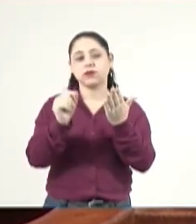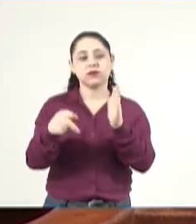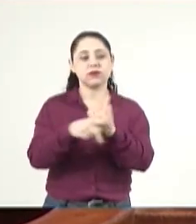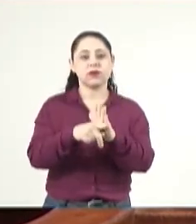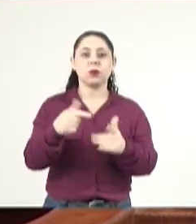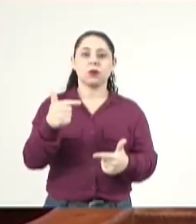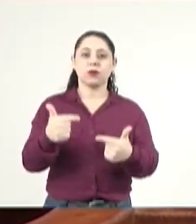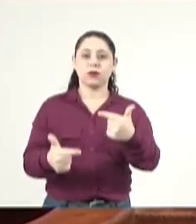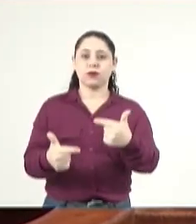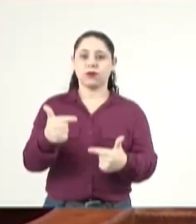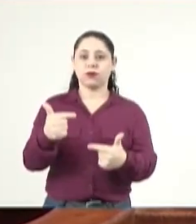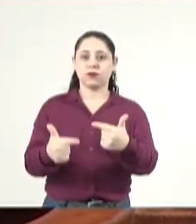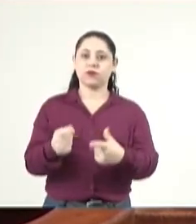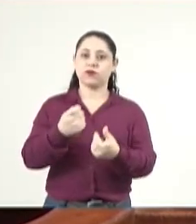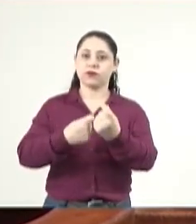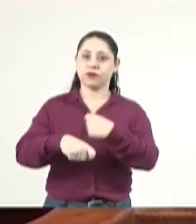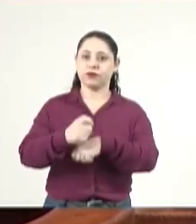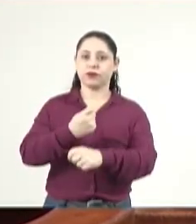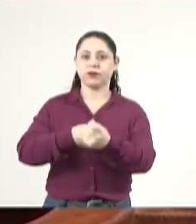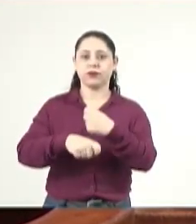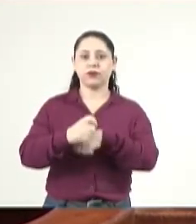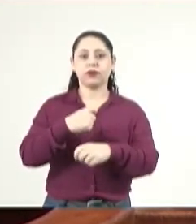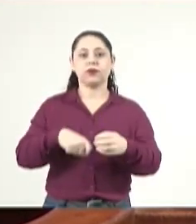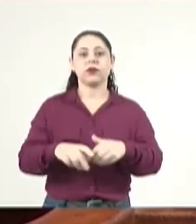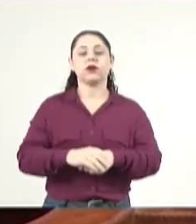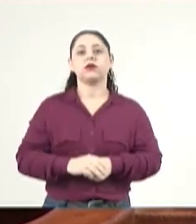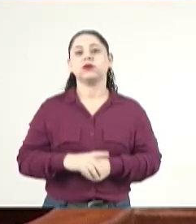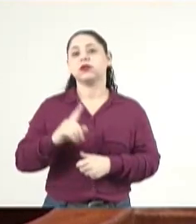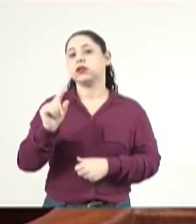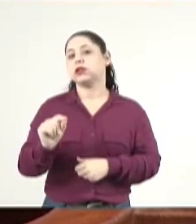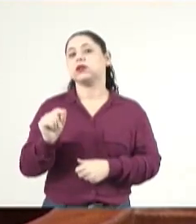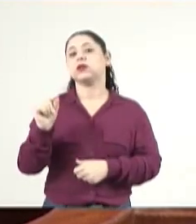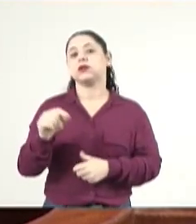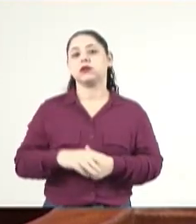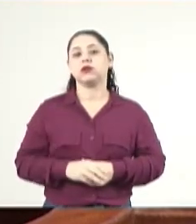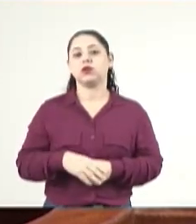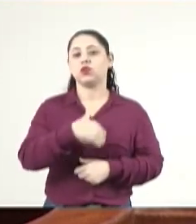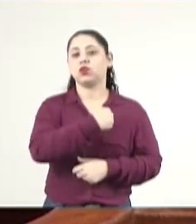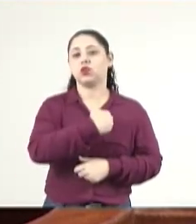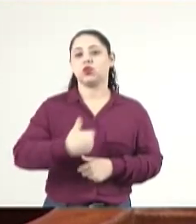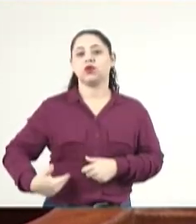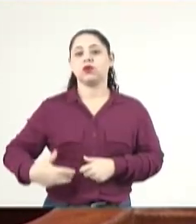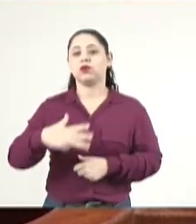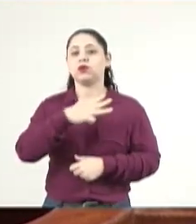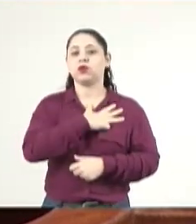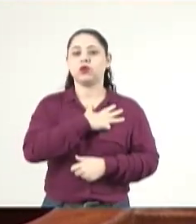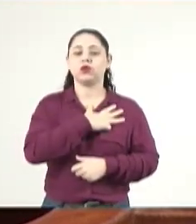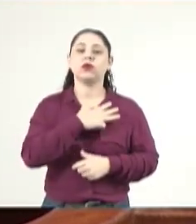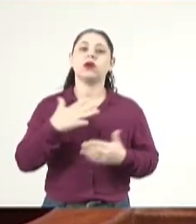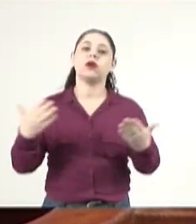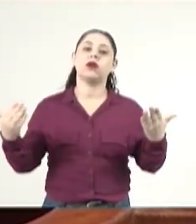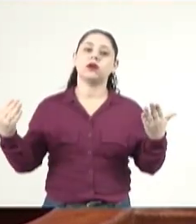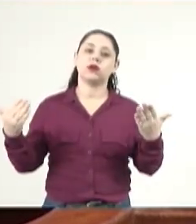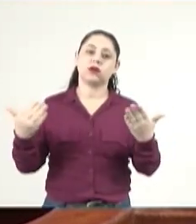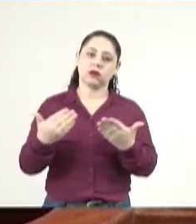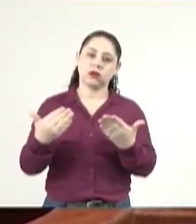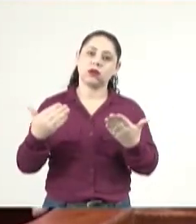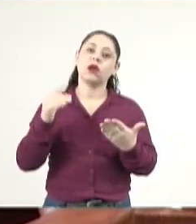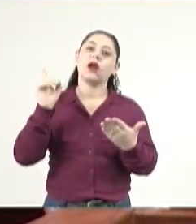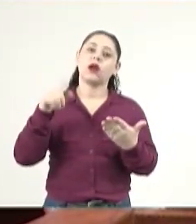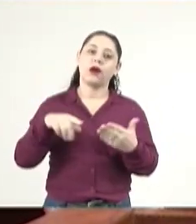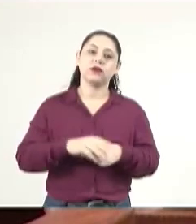processo produtivo. De um lado, nos chapadões, o soja, do outro lado, a braquiária, o advento da